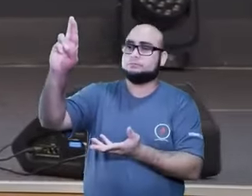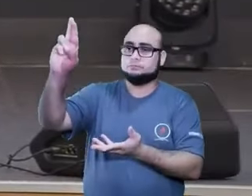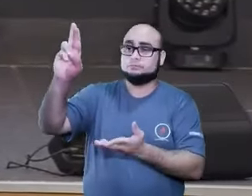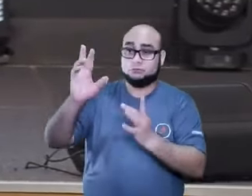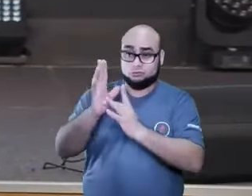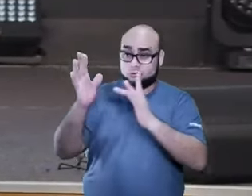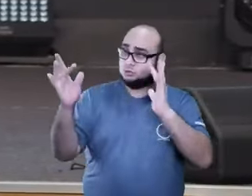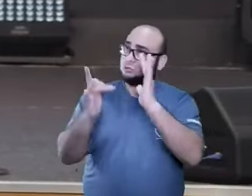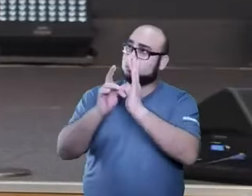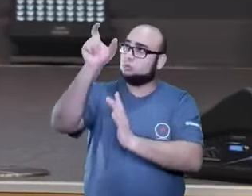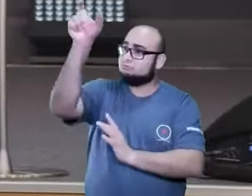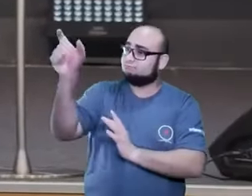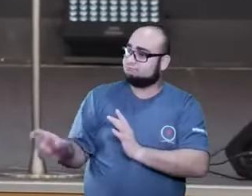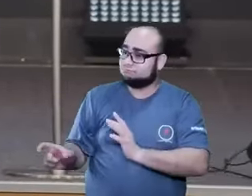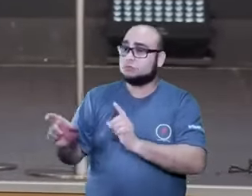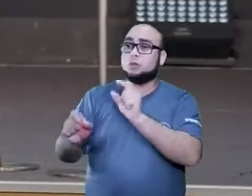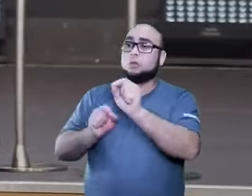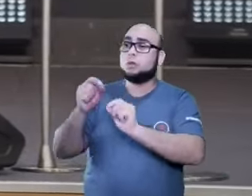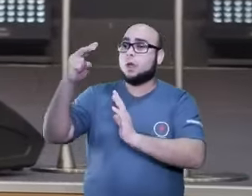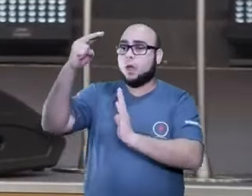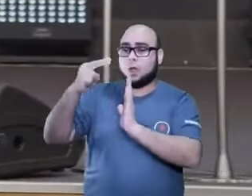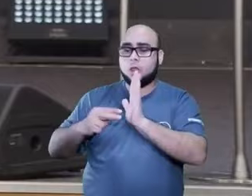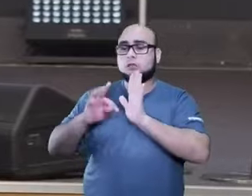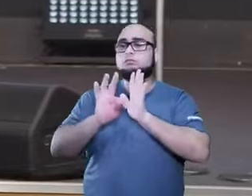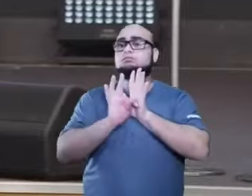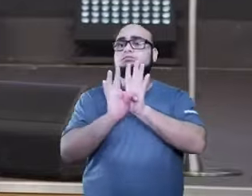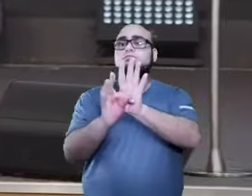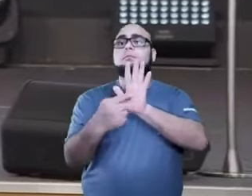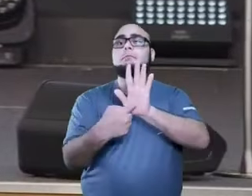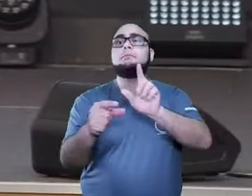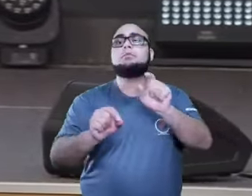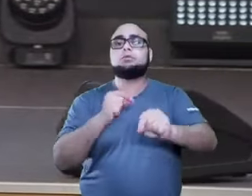dias, esse é um texto que mexeu comigo,